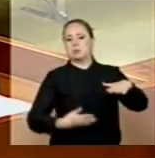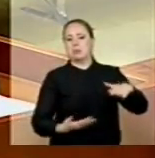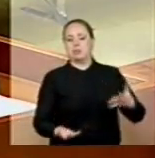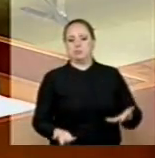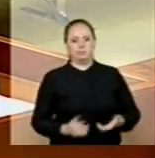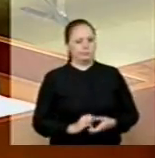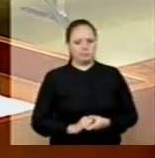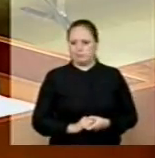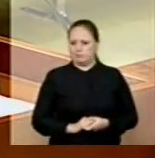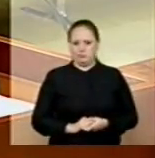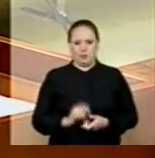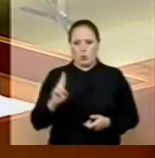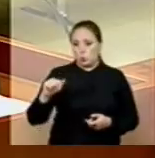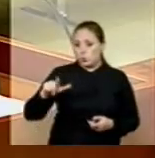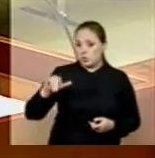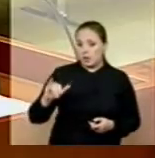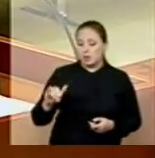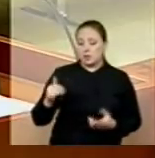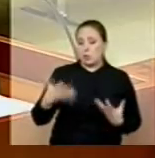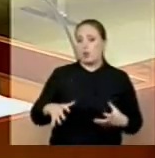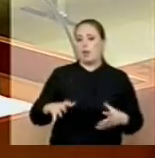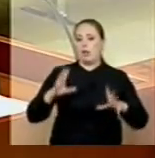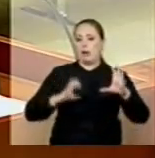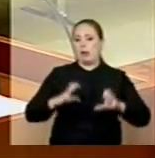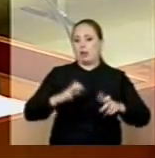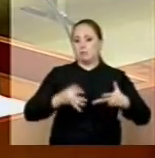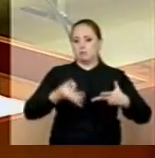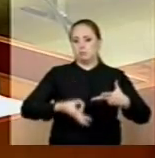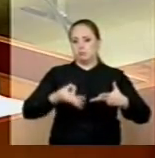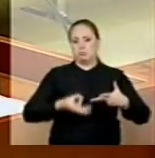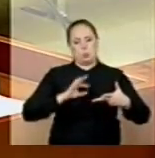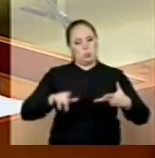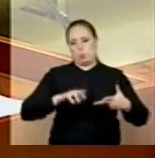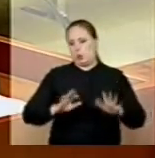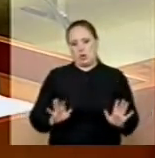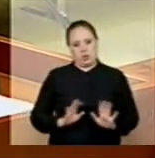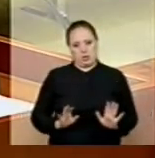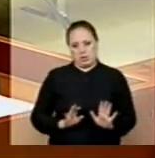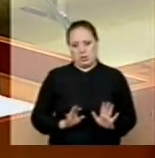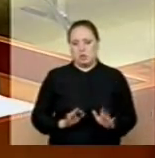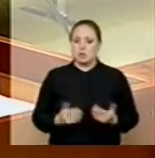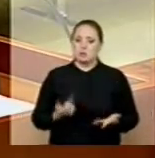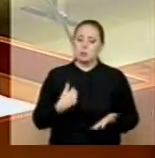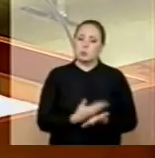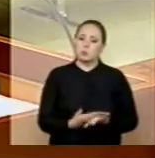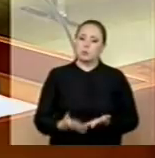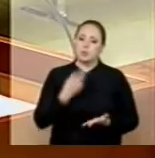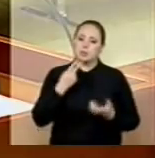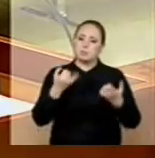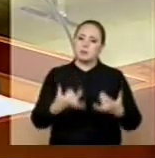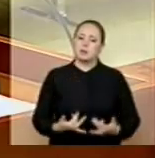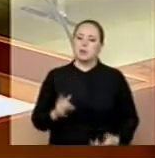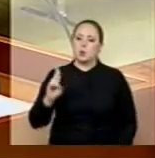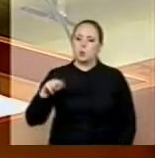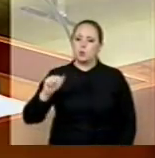maneira nenhuma, confrontar-se com o Poder Judiciário e a nossa defesa não pretende isso. Tanto que eu comecei a dizer que a UNALI